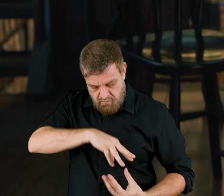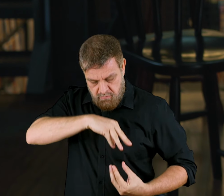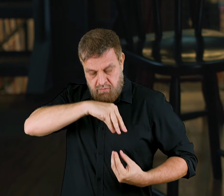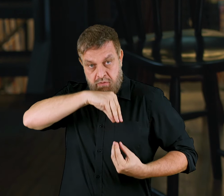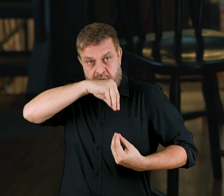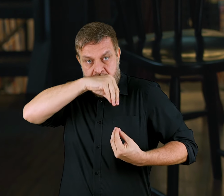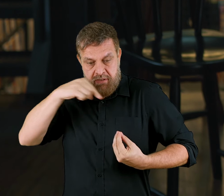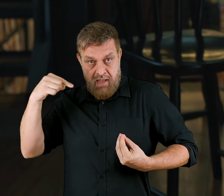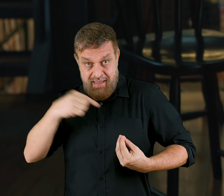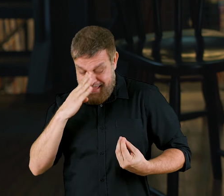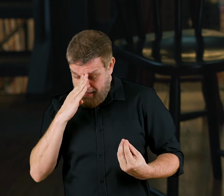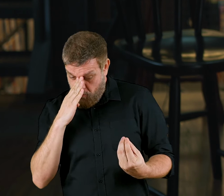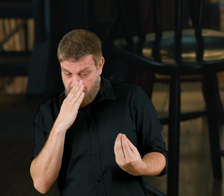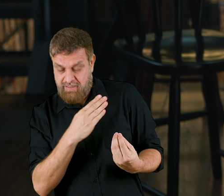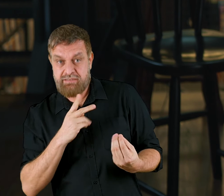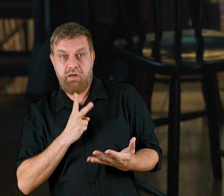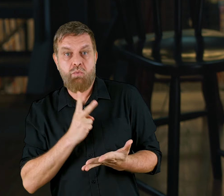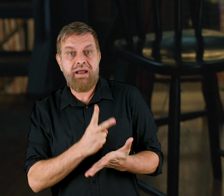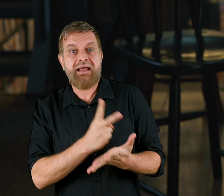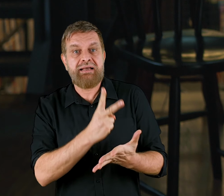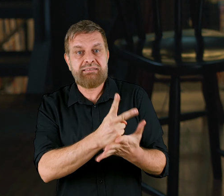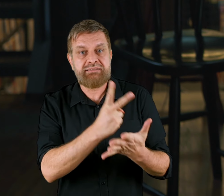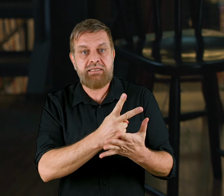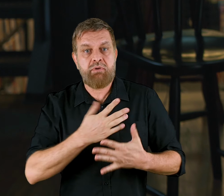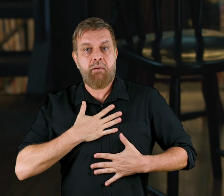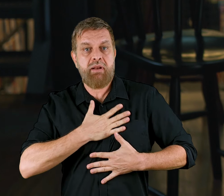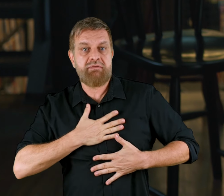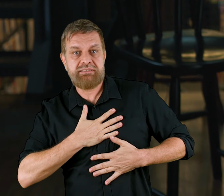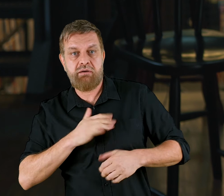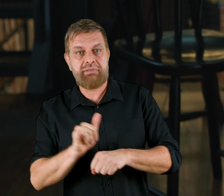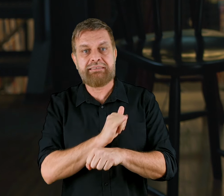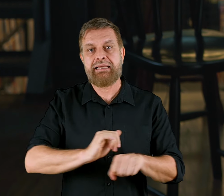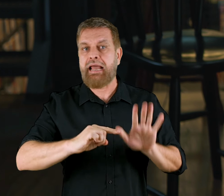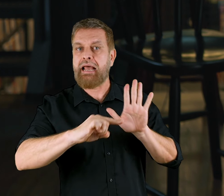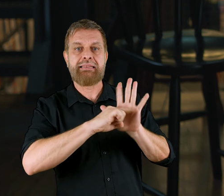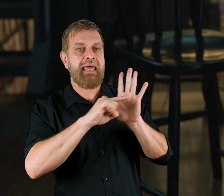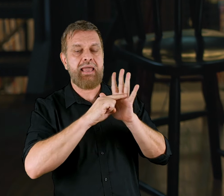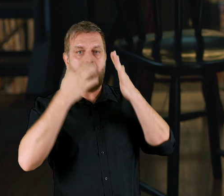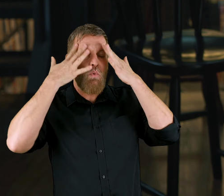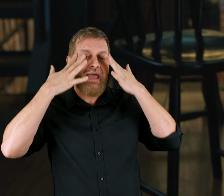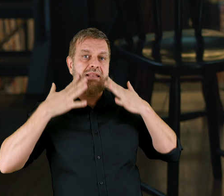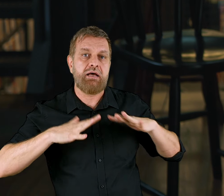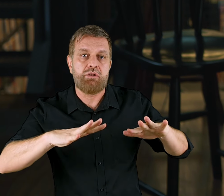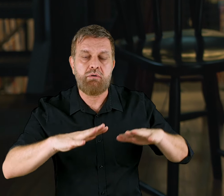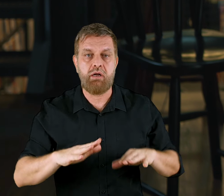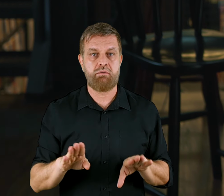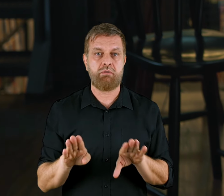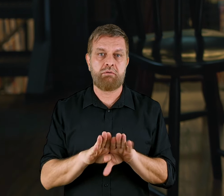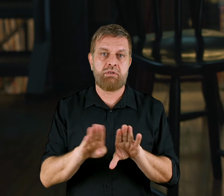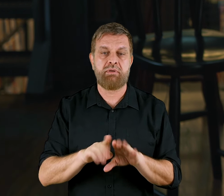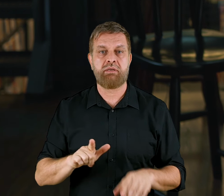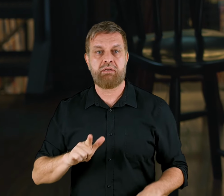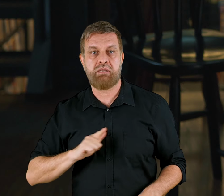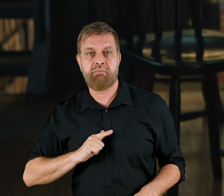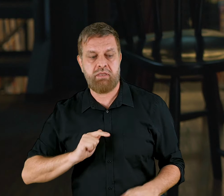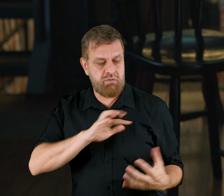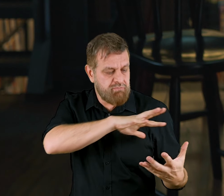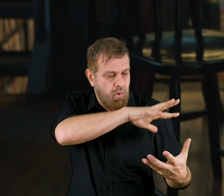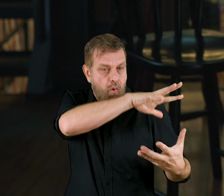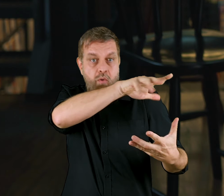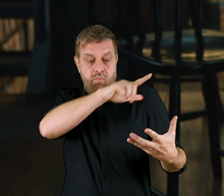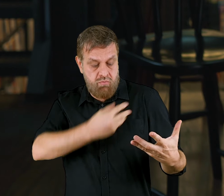grande categoria hegeliana, é sempre uma realização por meio de uma negação da natureza, seja a natureza natural, a natureza cósmica,